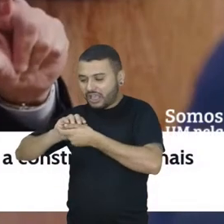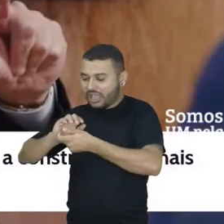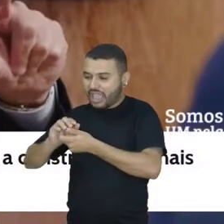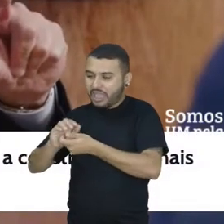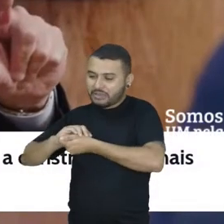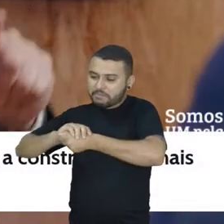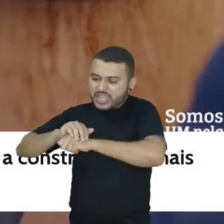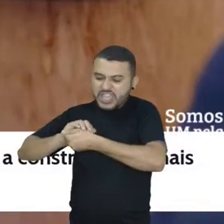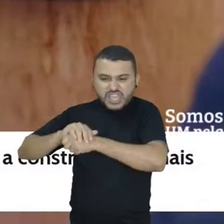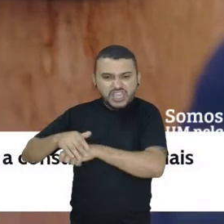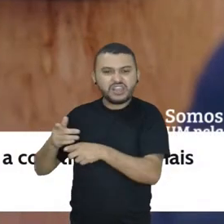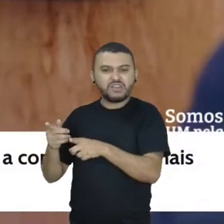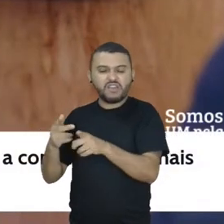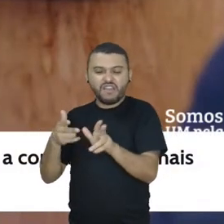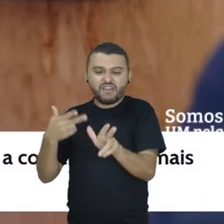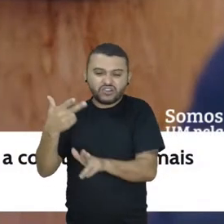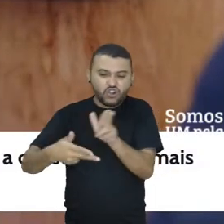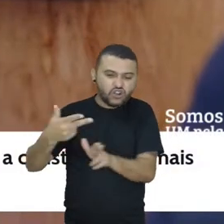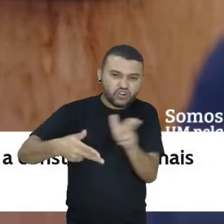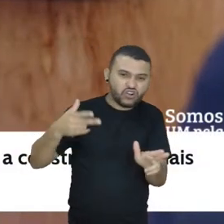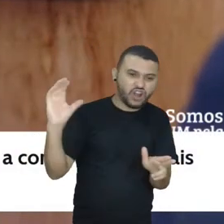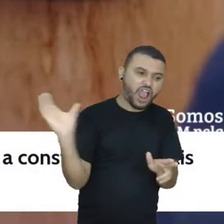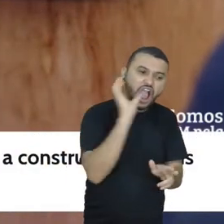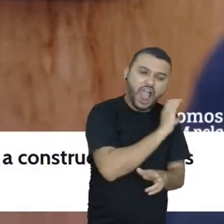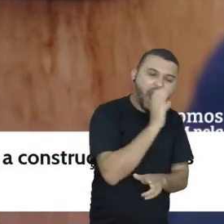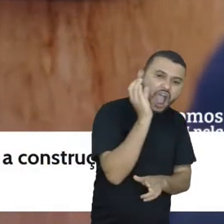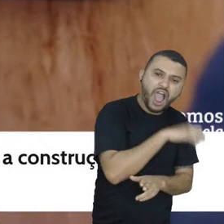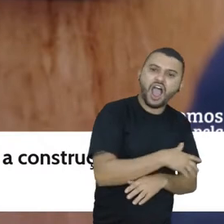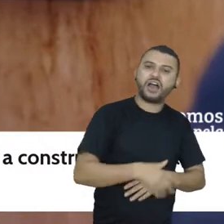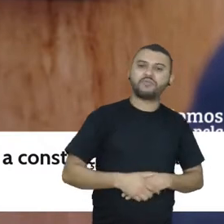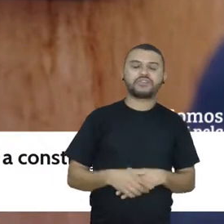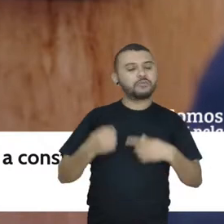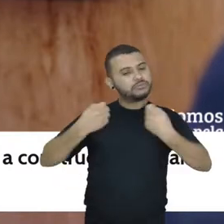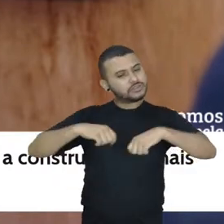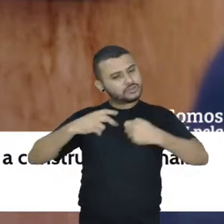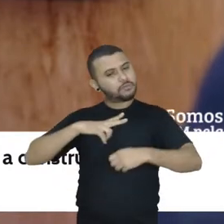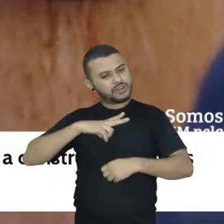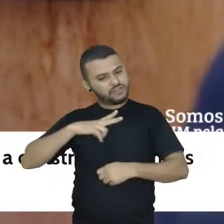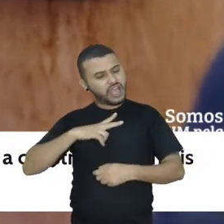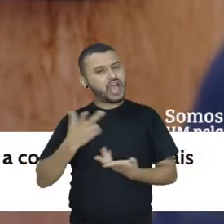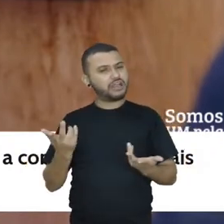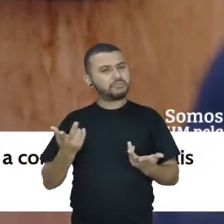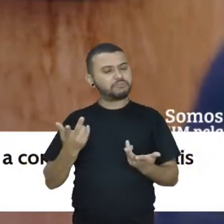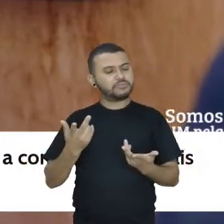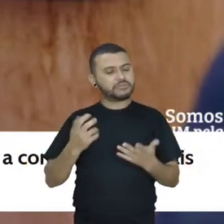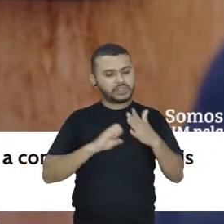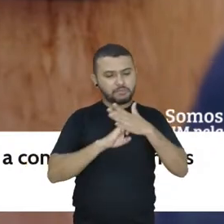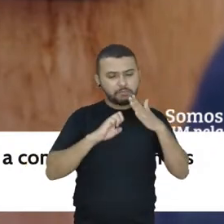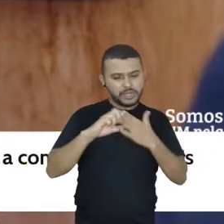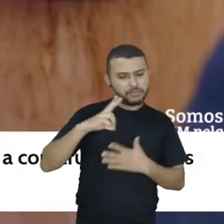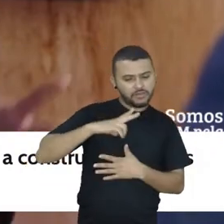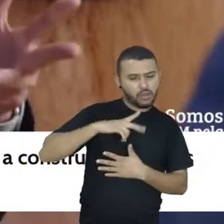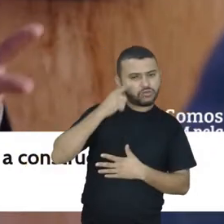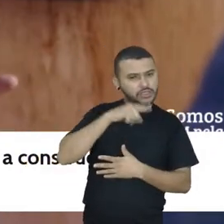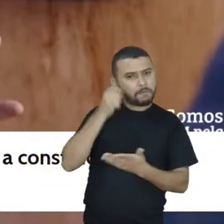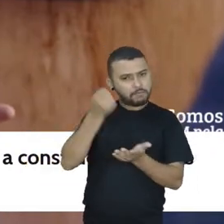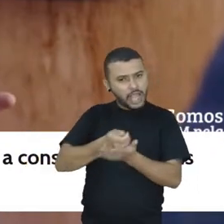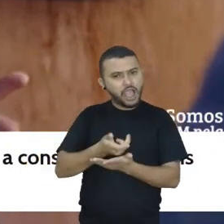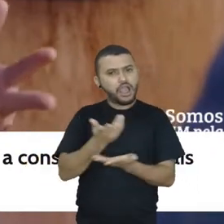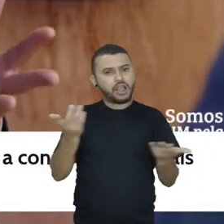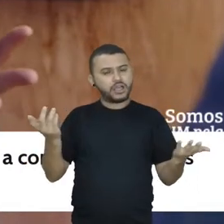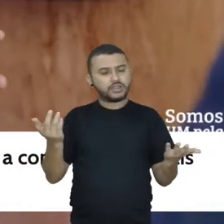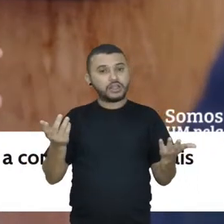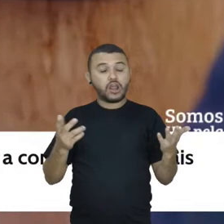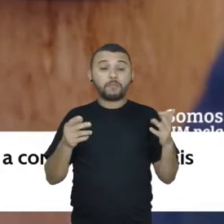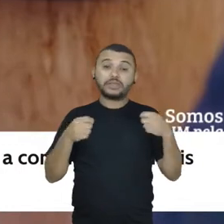tudo por ferrovia, não precisa um centavo do governo. Projeto privado, ele se paga em 30 anos. Então,